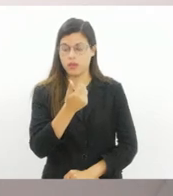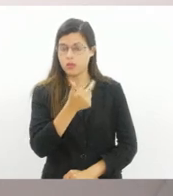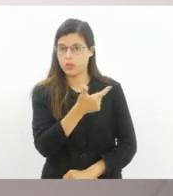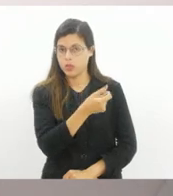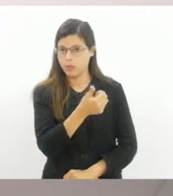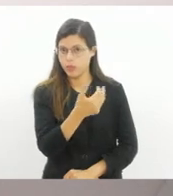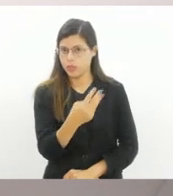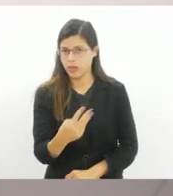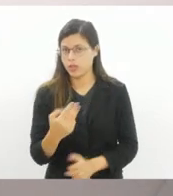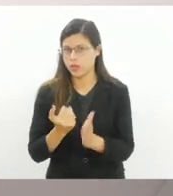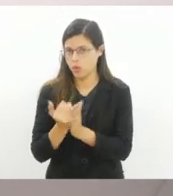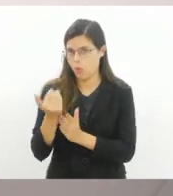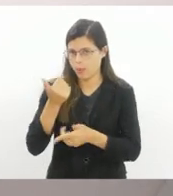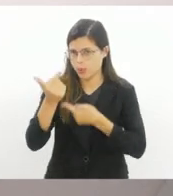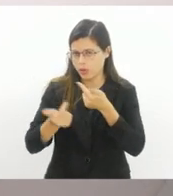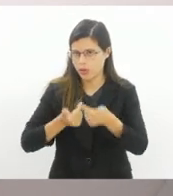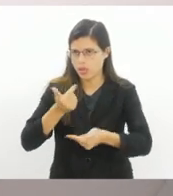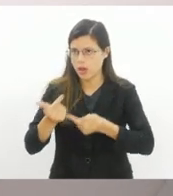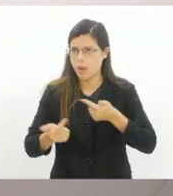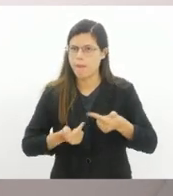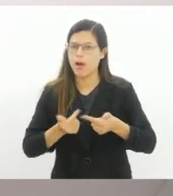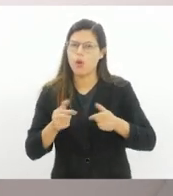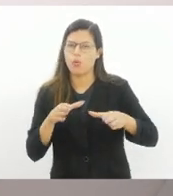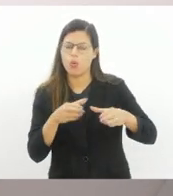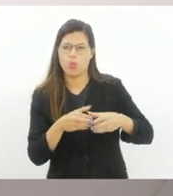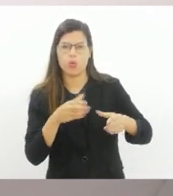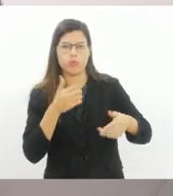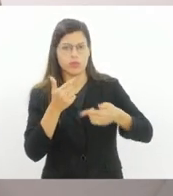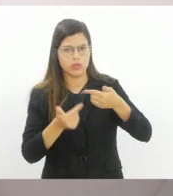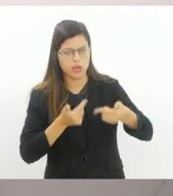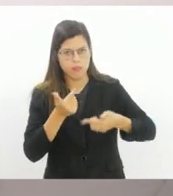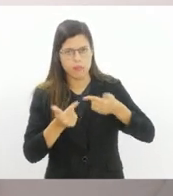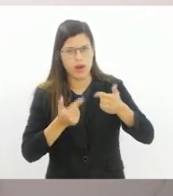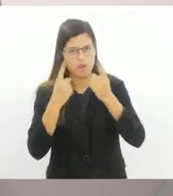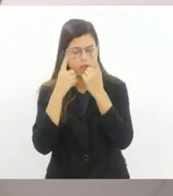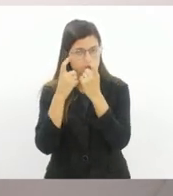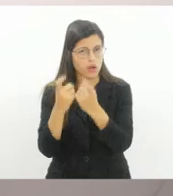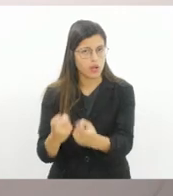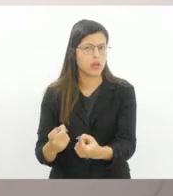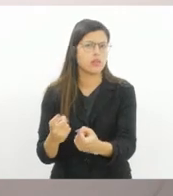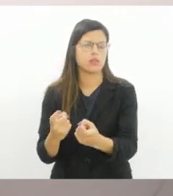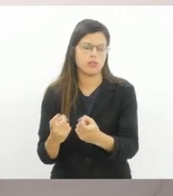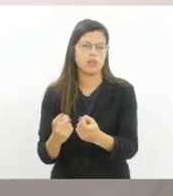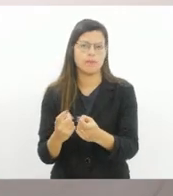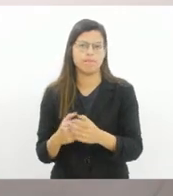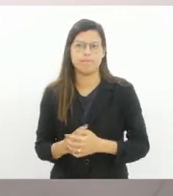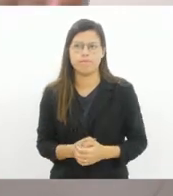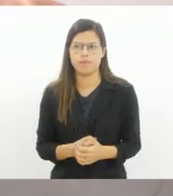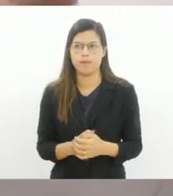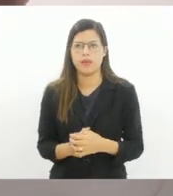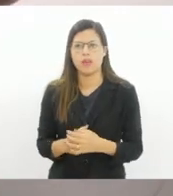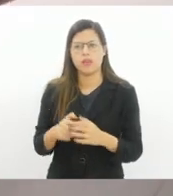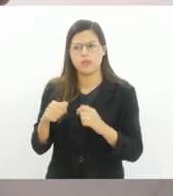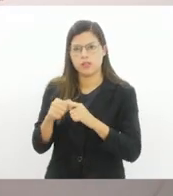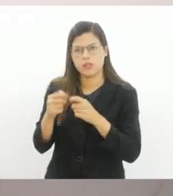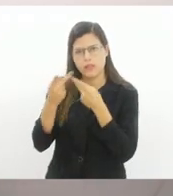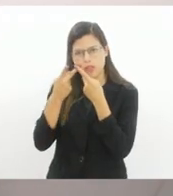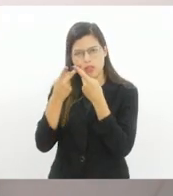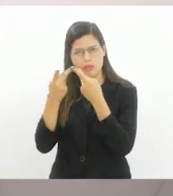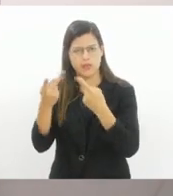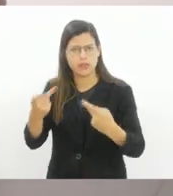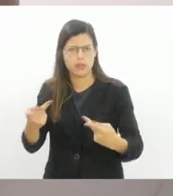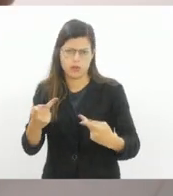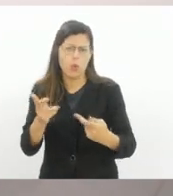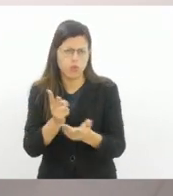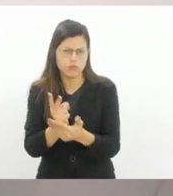esse trabalho com a implantação do GT Violência, que a gente foi fazer visita aos e